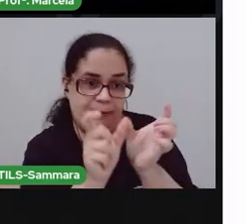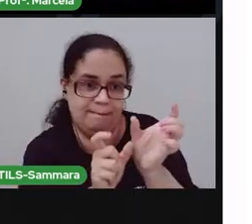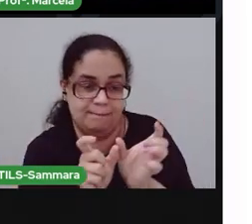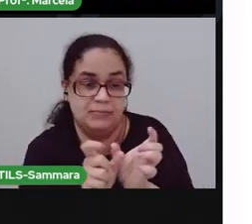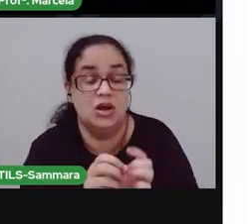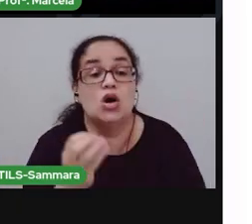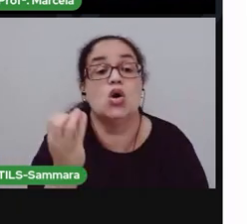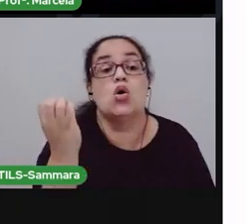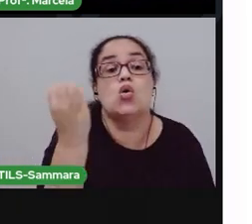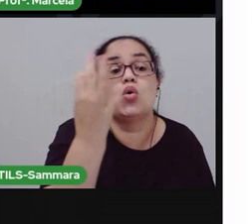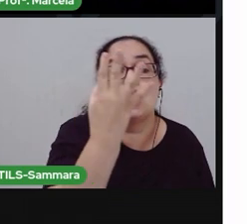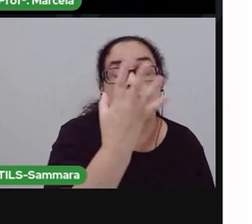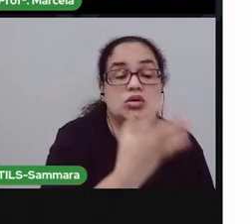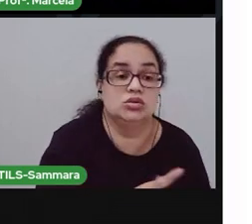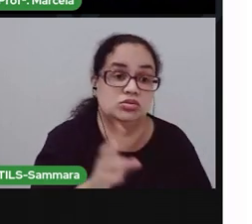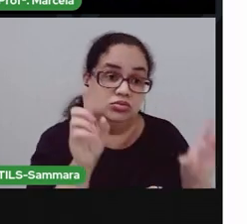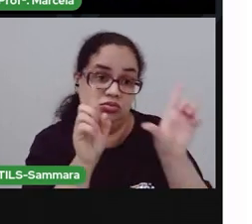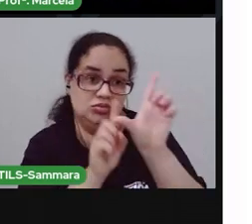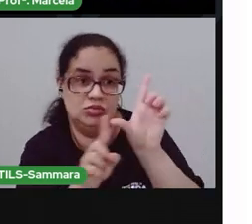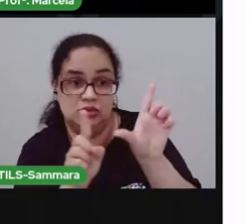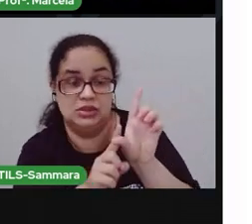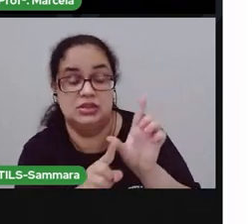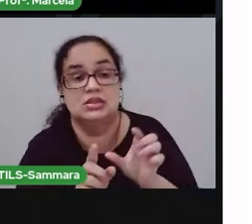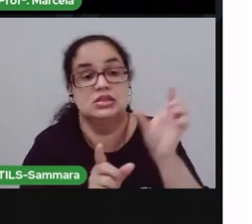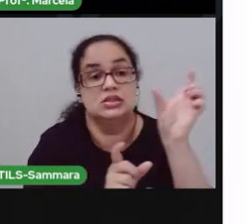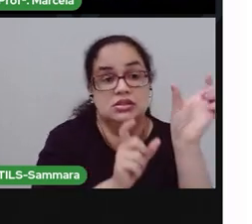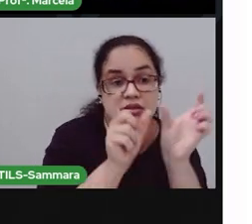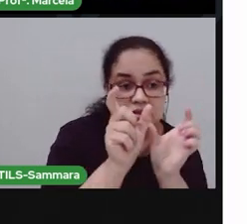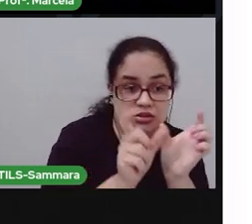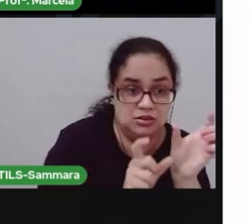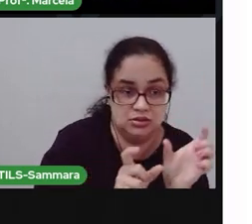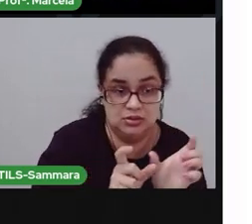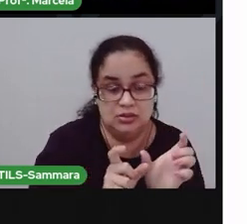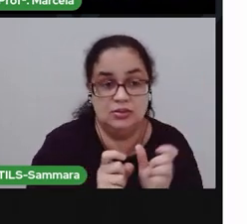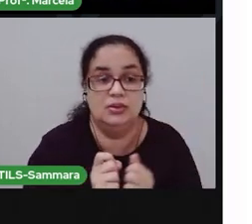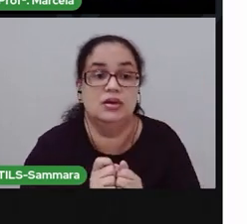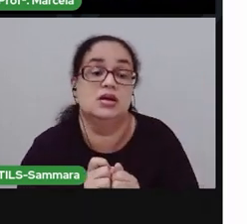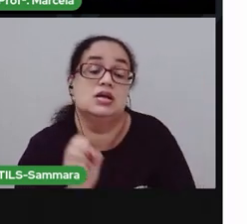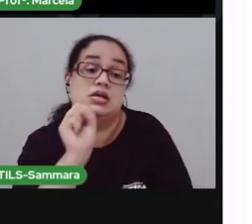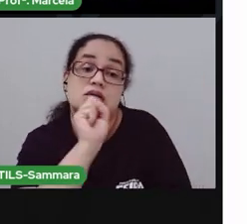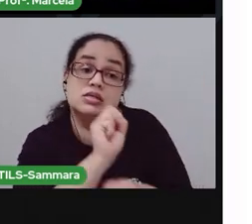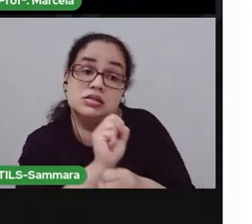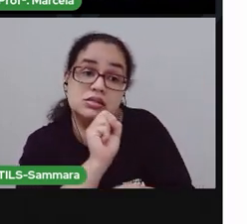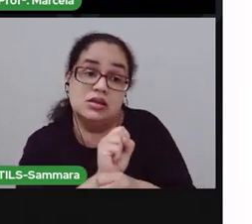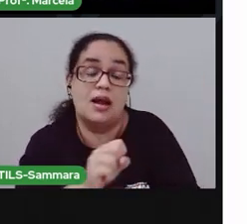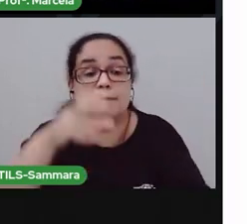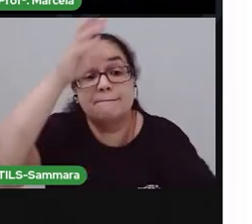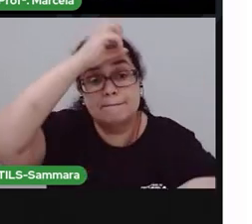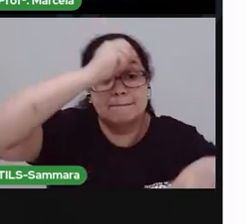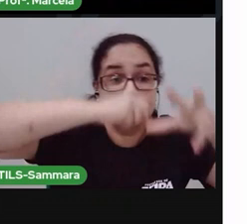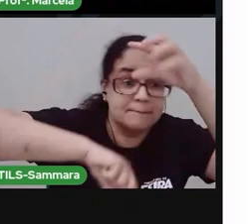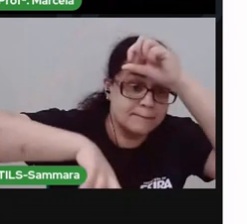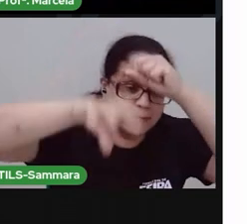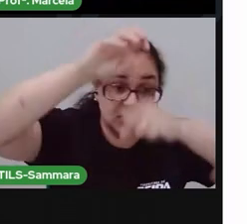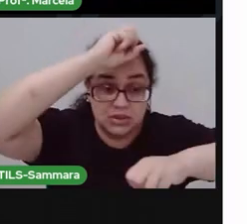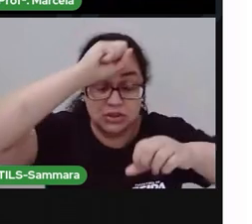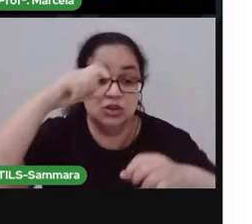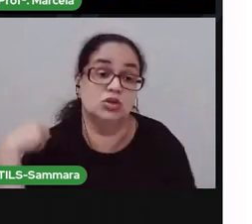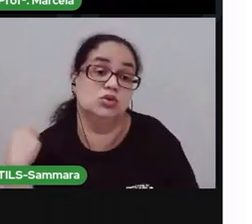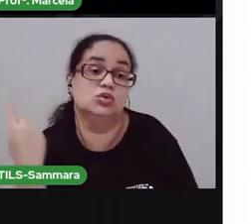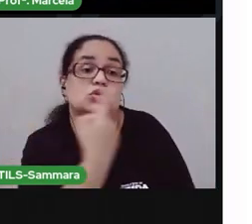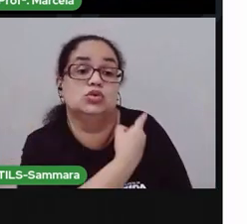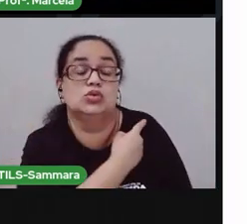a quantidade de letras, a quantidade de sílabas. Eu espero que você tenha aprendido bastante com a nossa